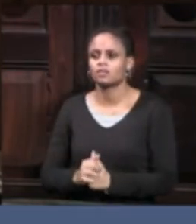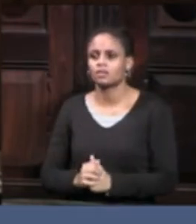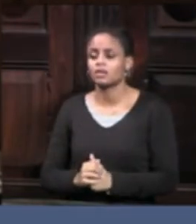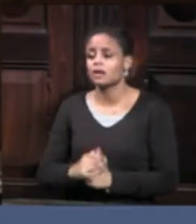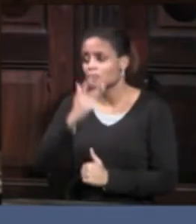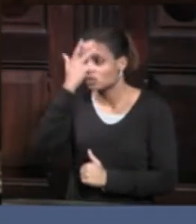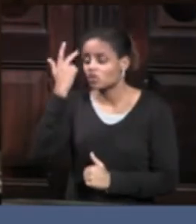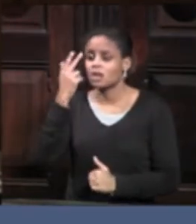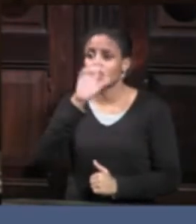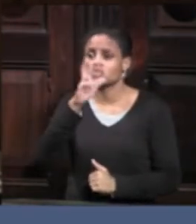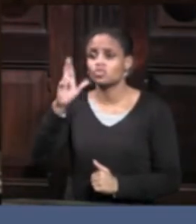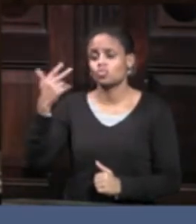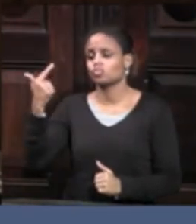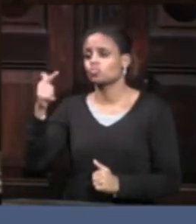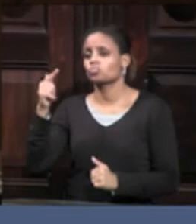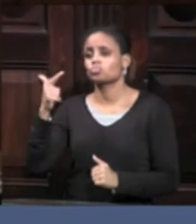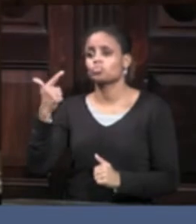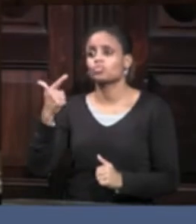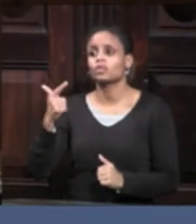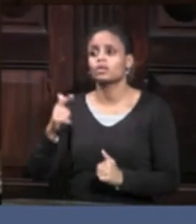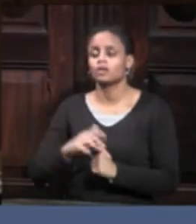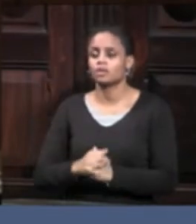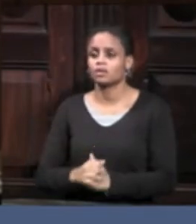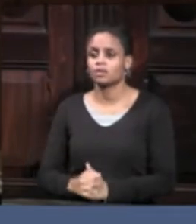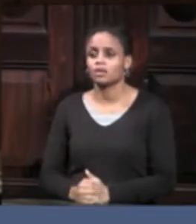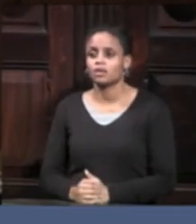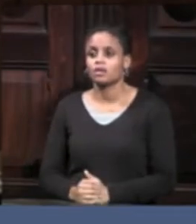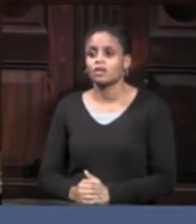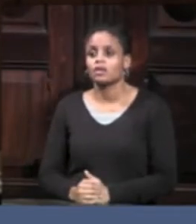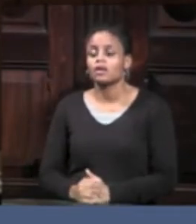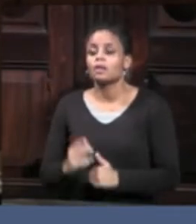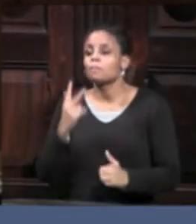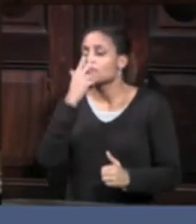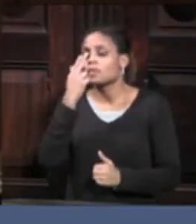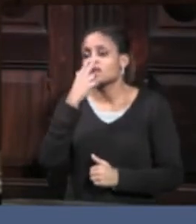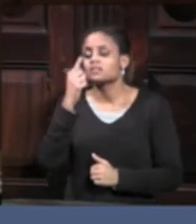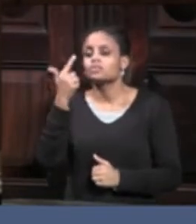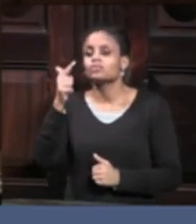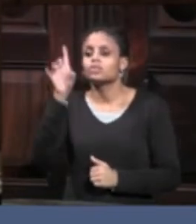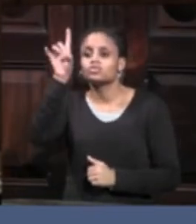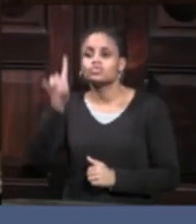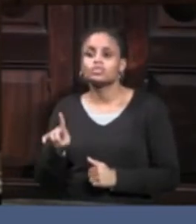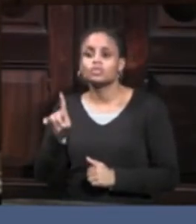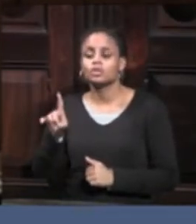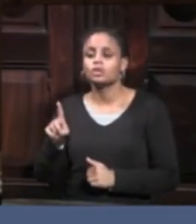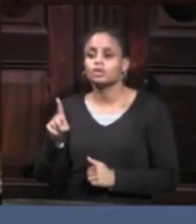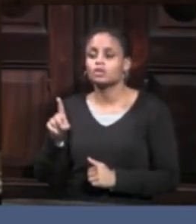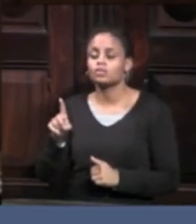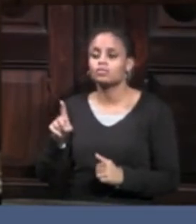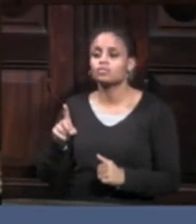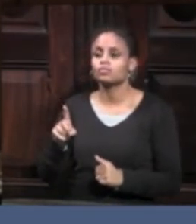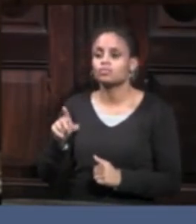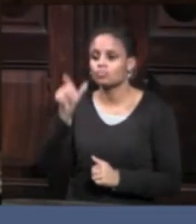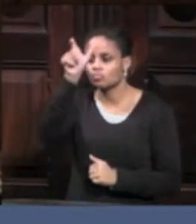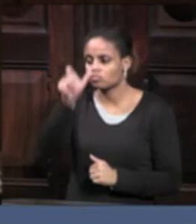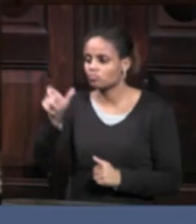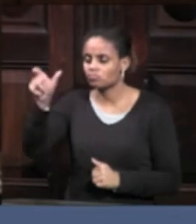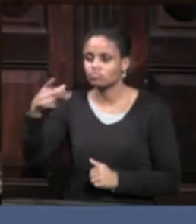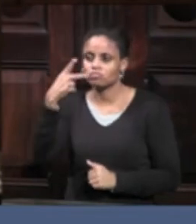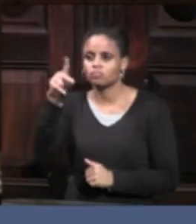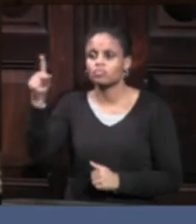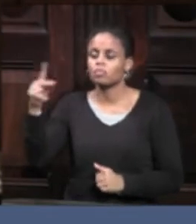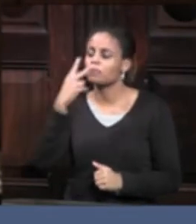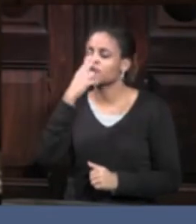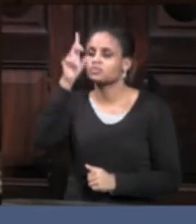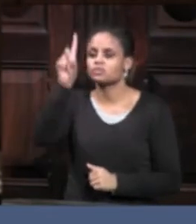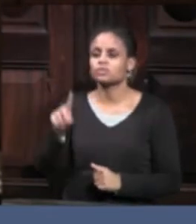quem reza parece ter perdido o direito de ser cidadão. Mas eu me orgulho em rezar. E por causa